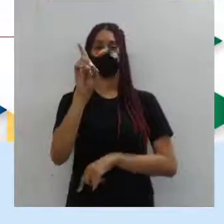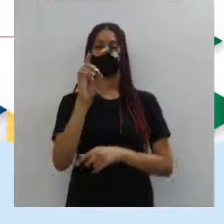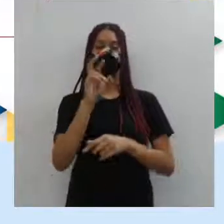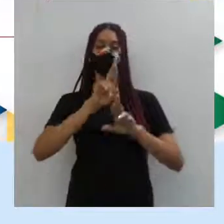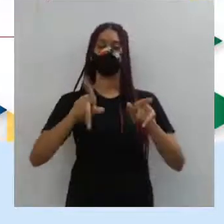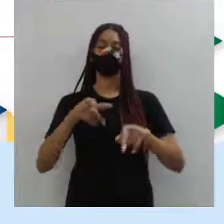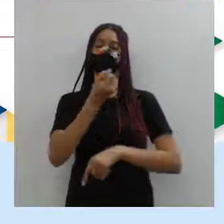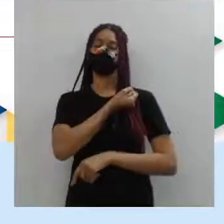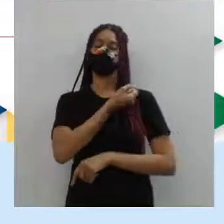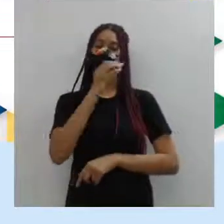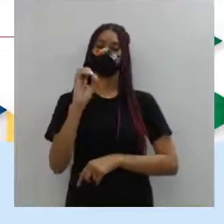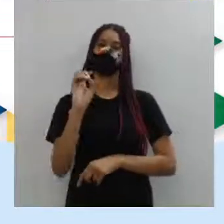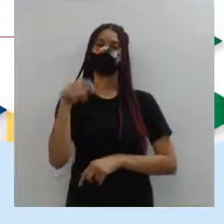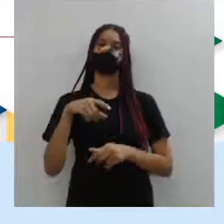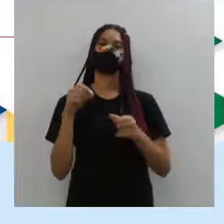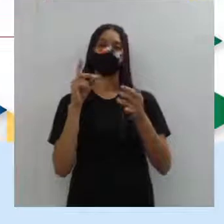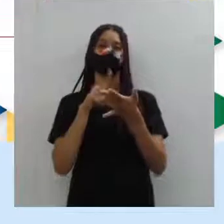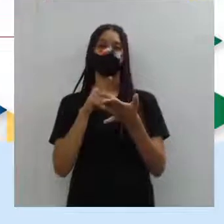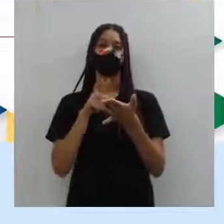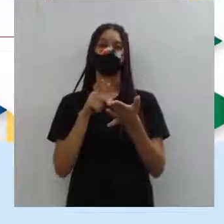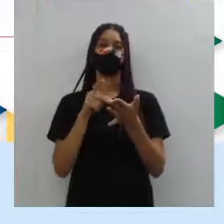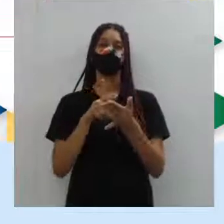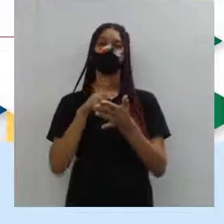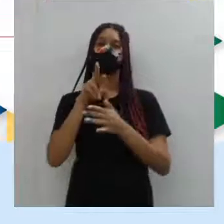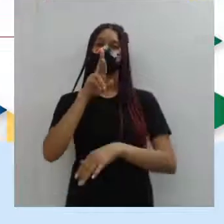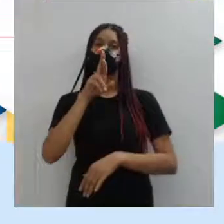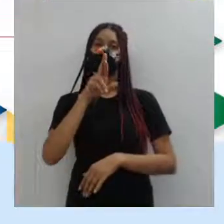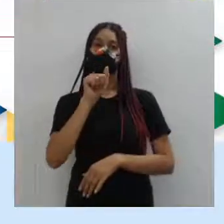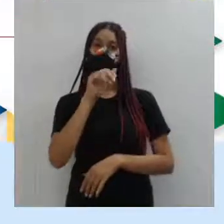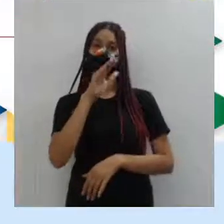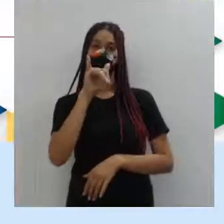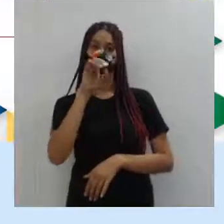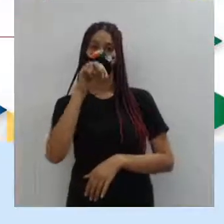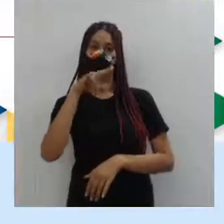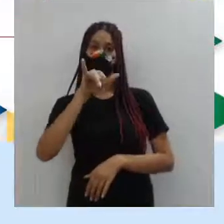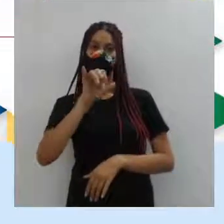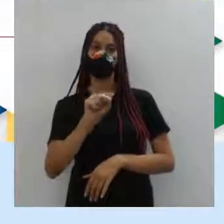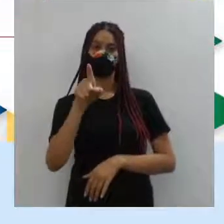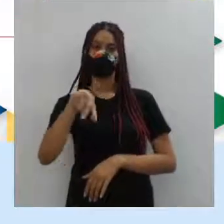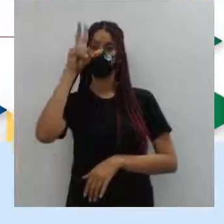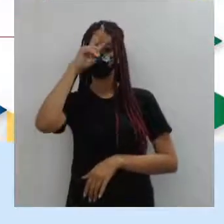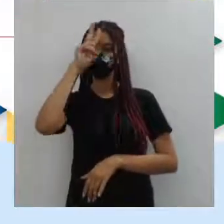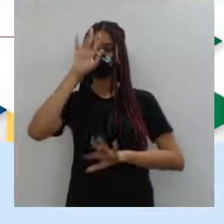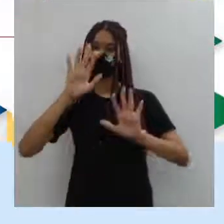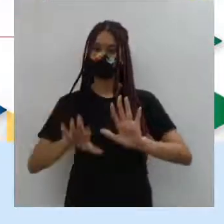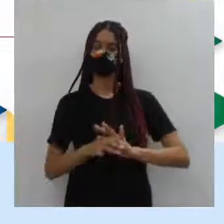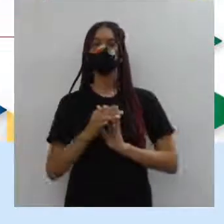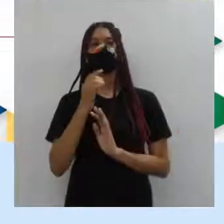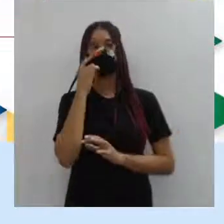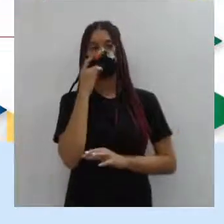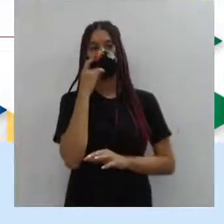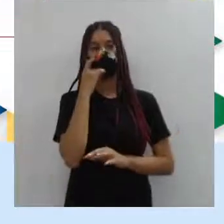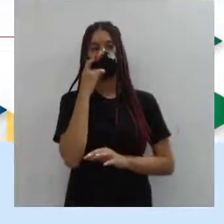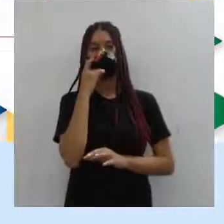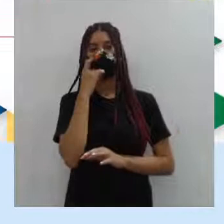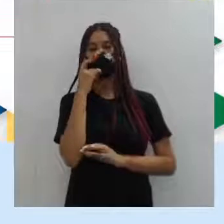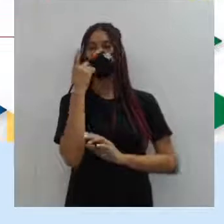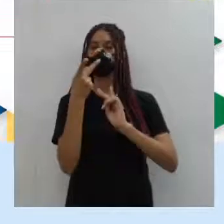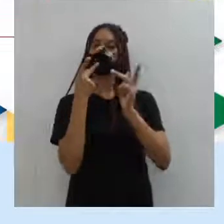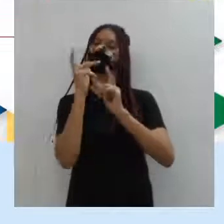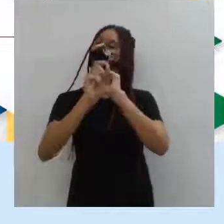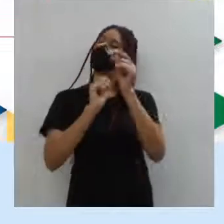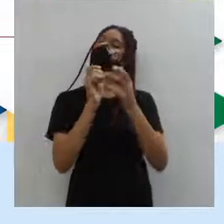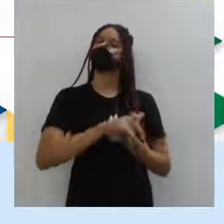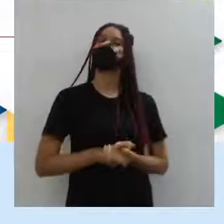racionais em que o denominador tem que ser diferente de zero, lembra disso? Não vai esquecer? Então vamos lá. Dizemos que se